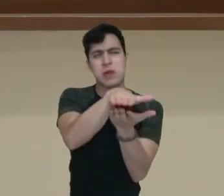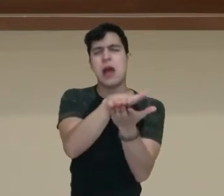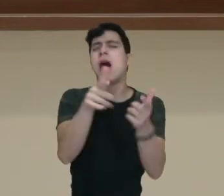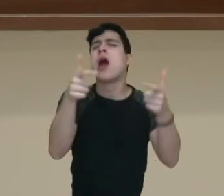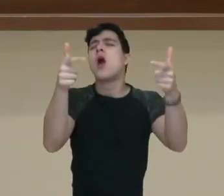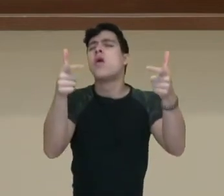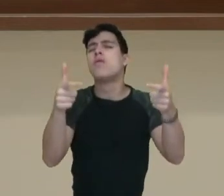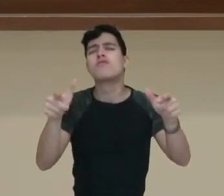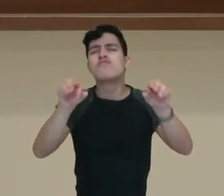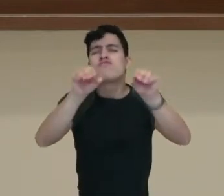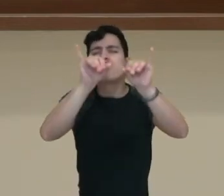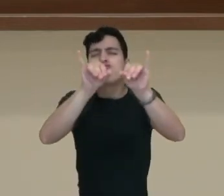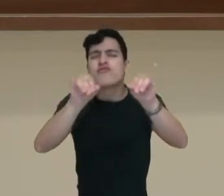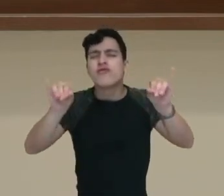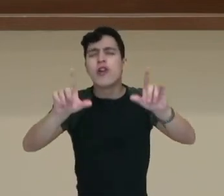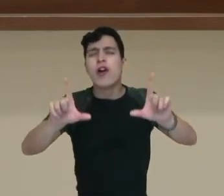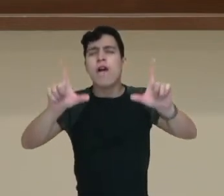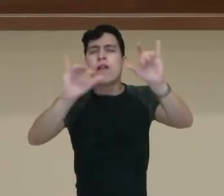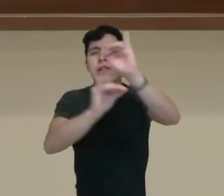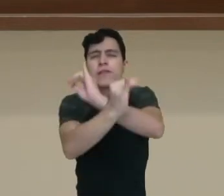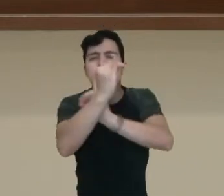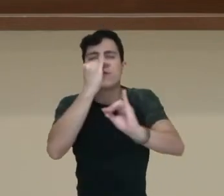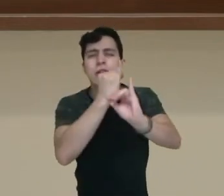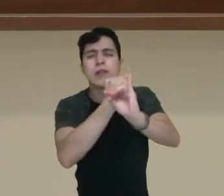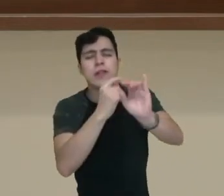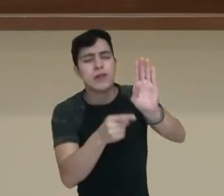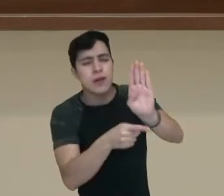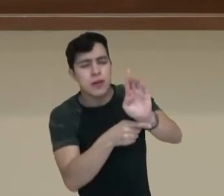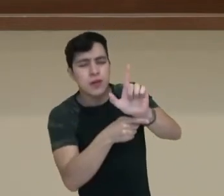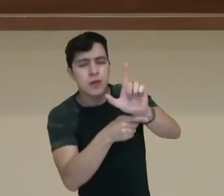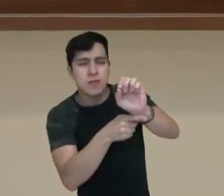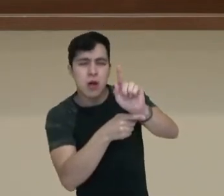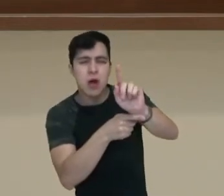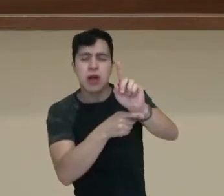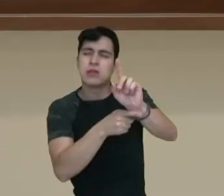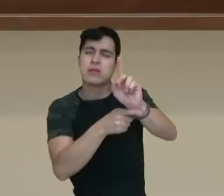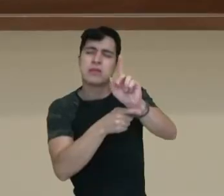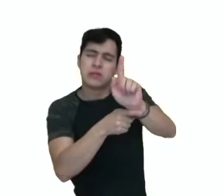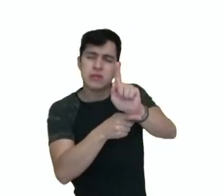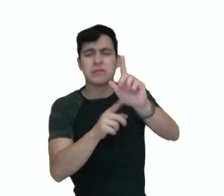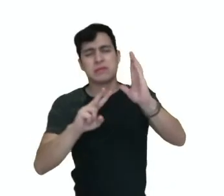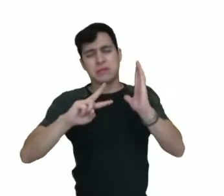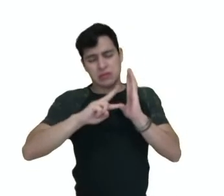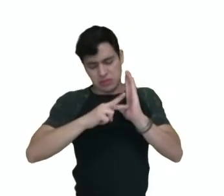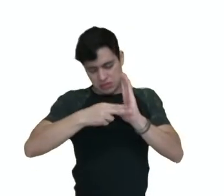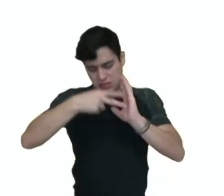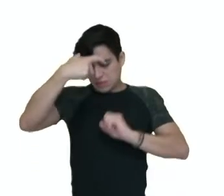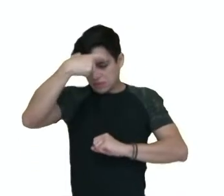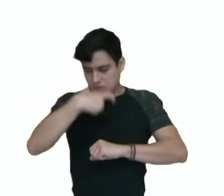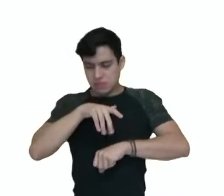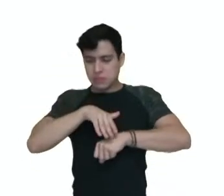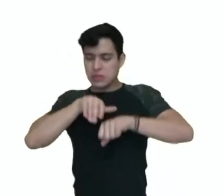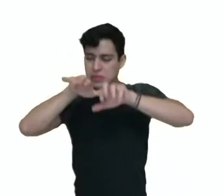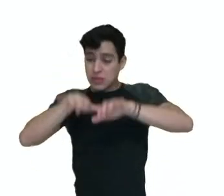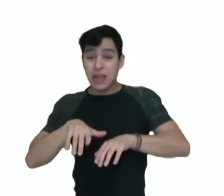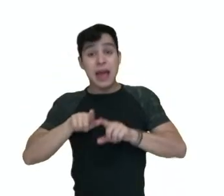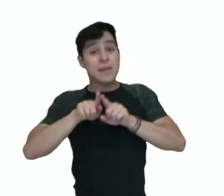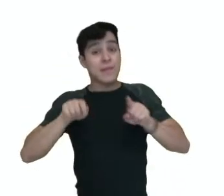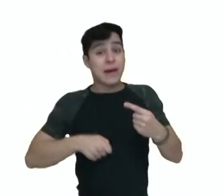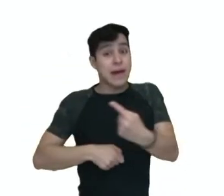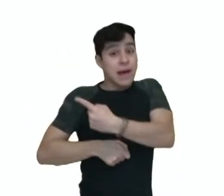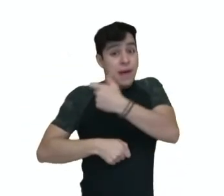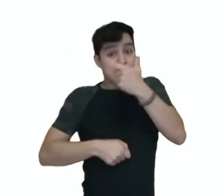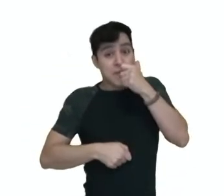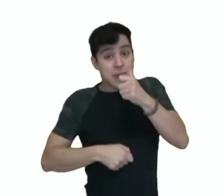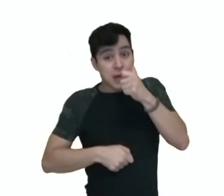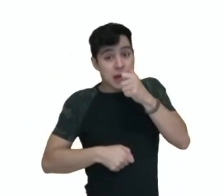ela mesma. Mas neste caso aqui, a Ana Paula Gomes, ela representou a assessoria